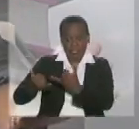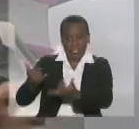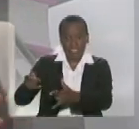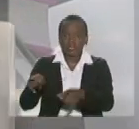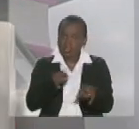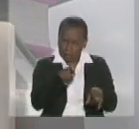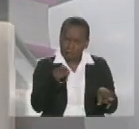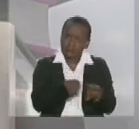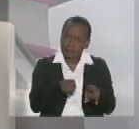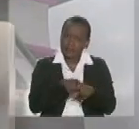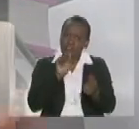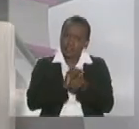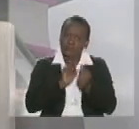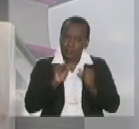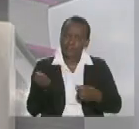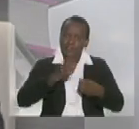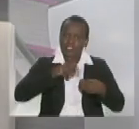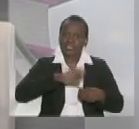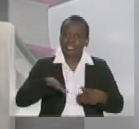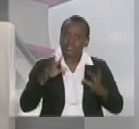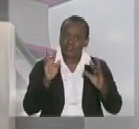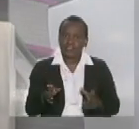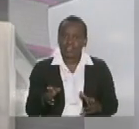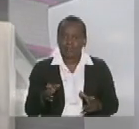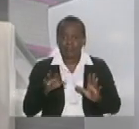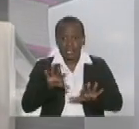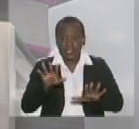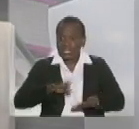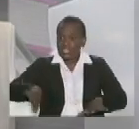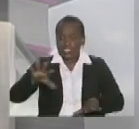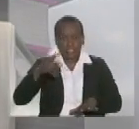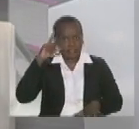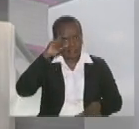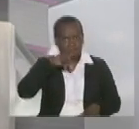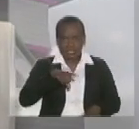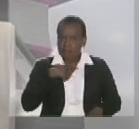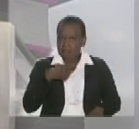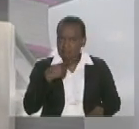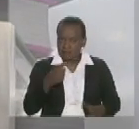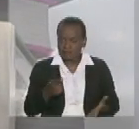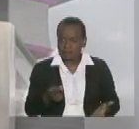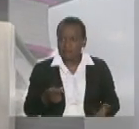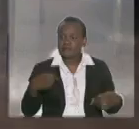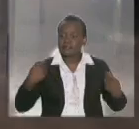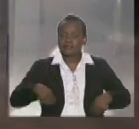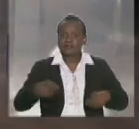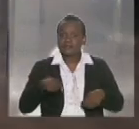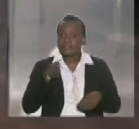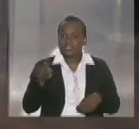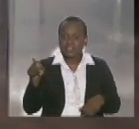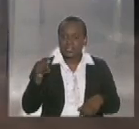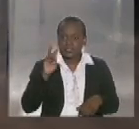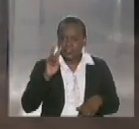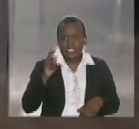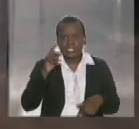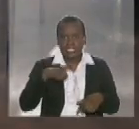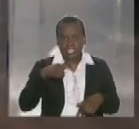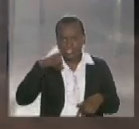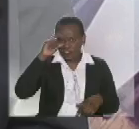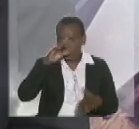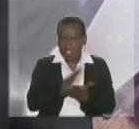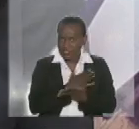vai brincar ali, não, mas você também pode voltar a ser criança, né? E a gente vê como é difícil para algumas pessoas isso, Deve né? ter sido vocês devem encarar